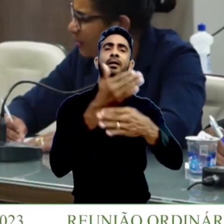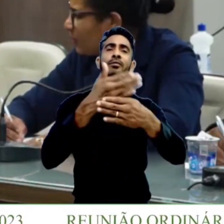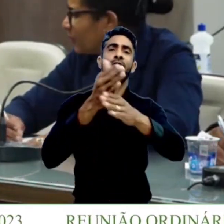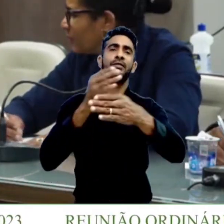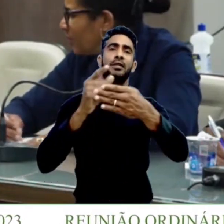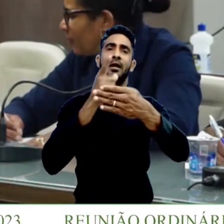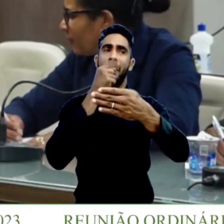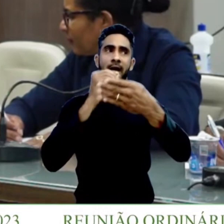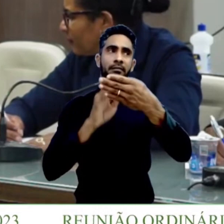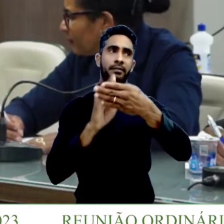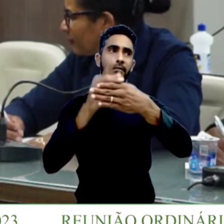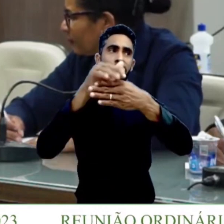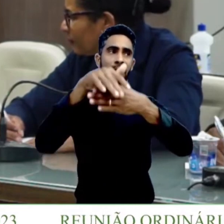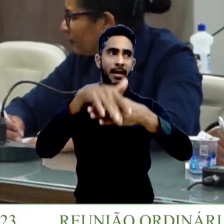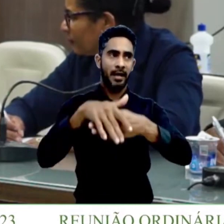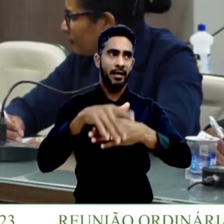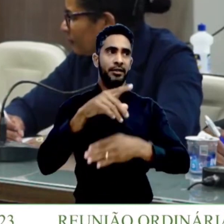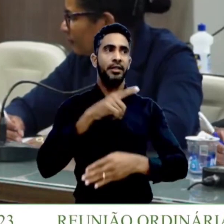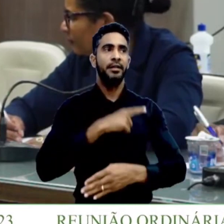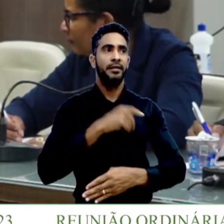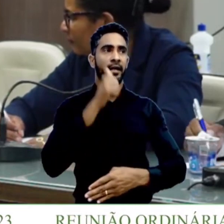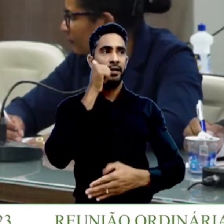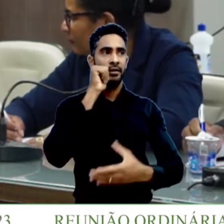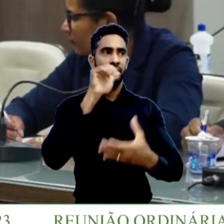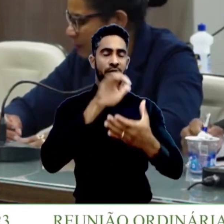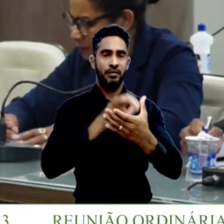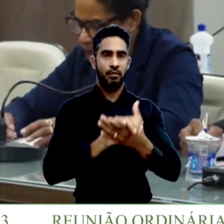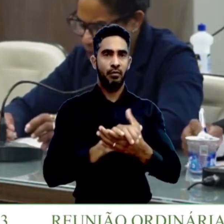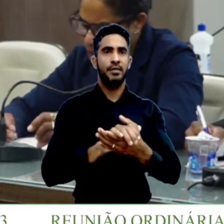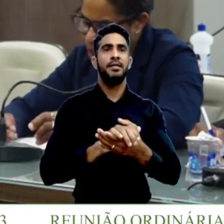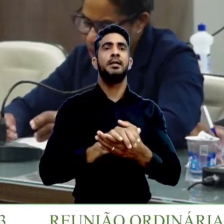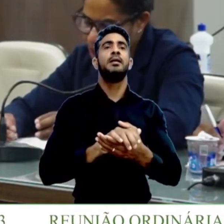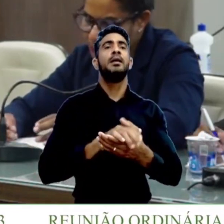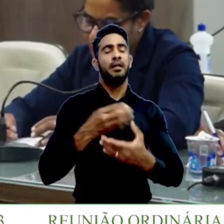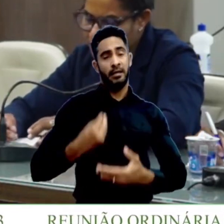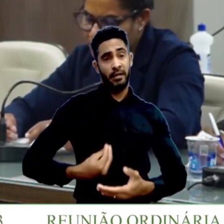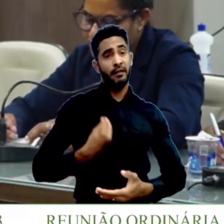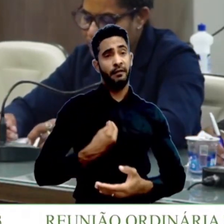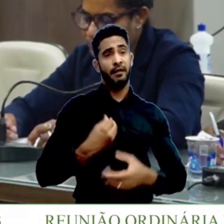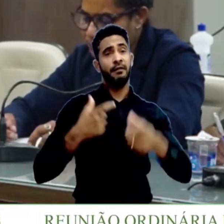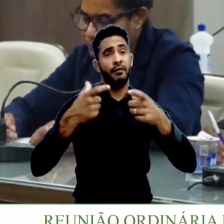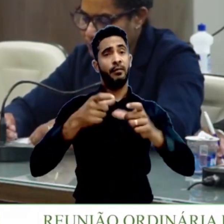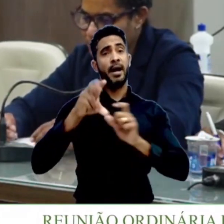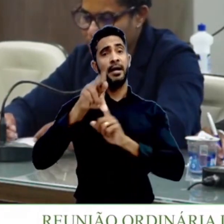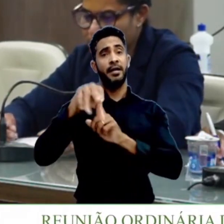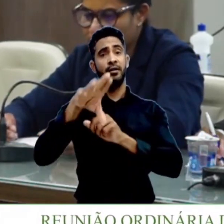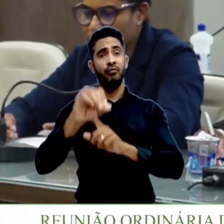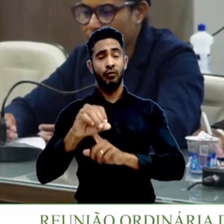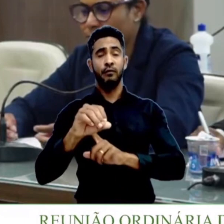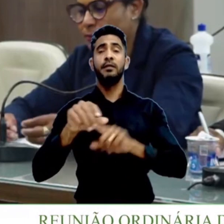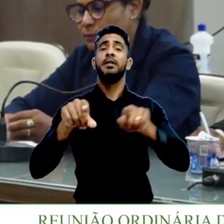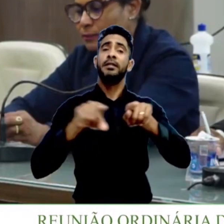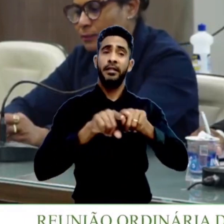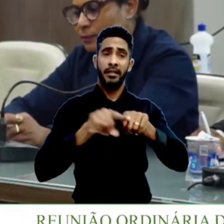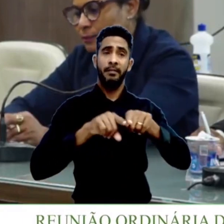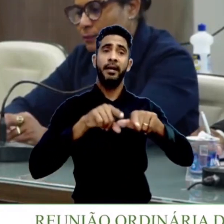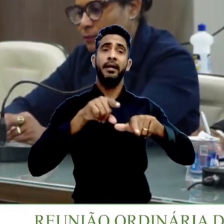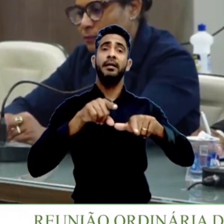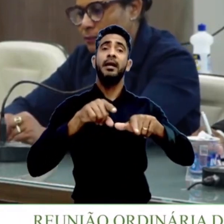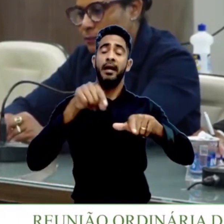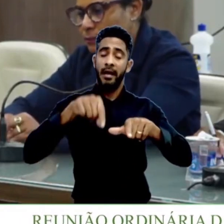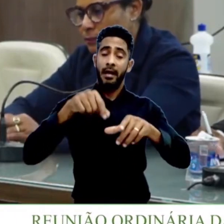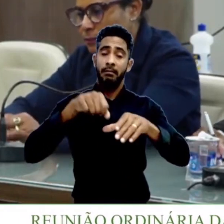barragem. Tem a sua esposa, a dona Zefinha, que mora ali no Rio Novo, que também era produtora de